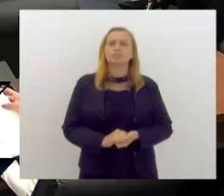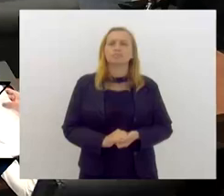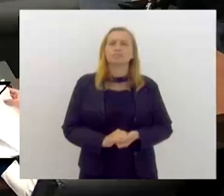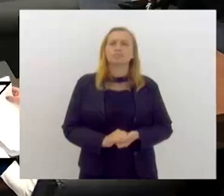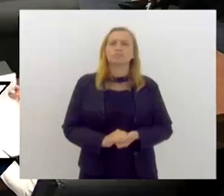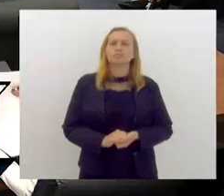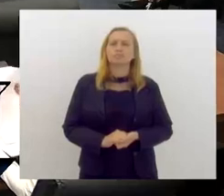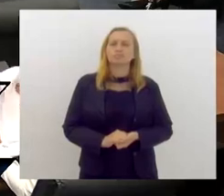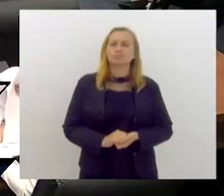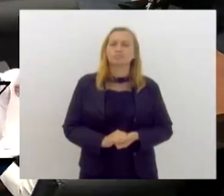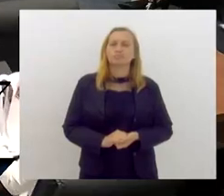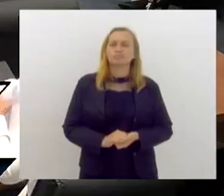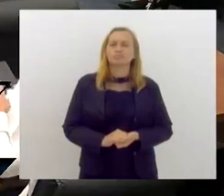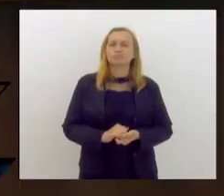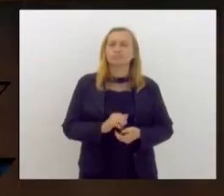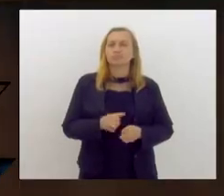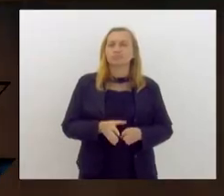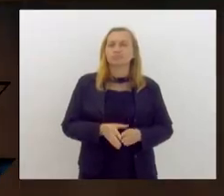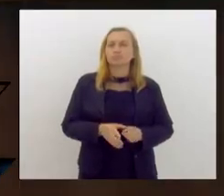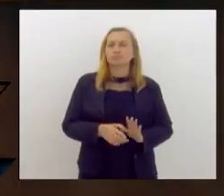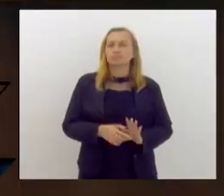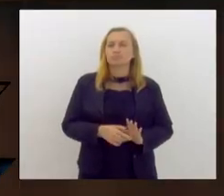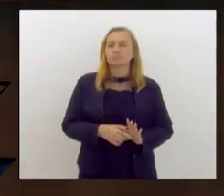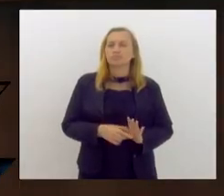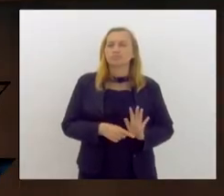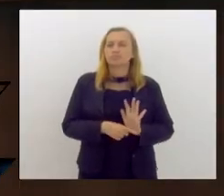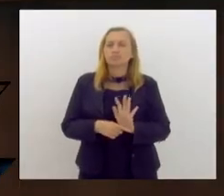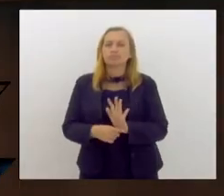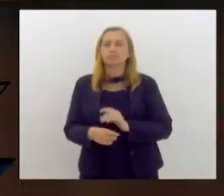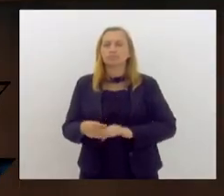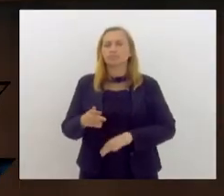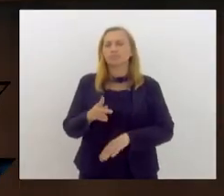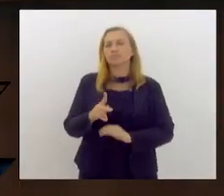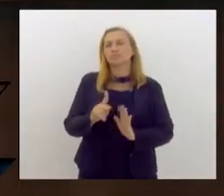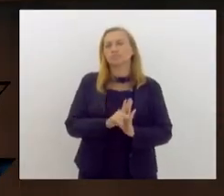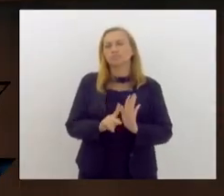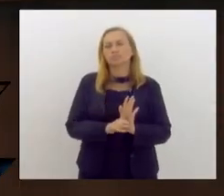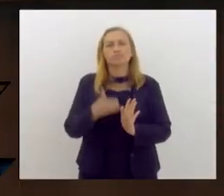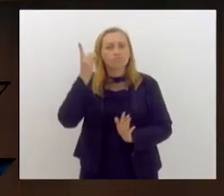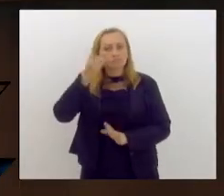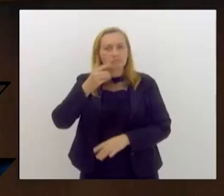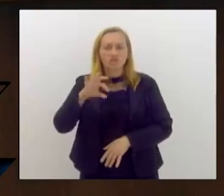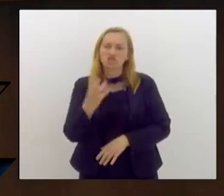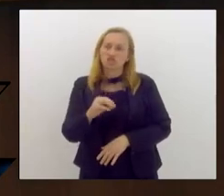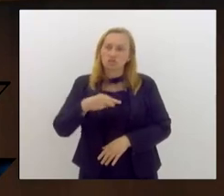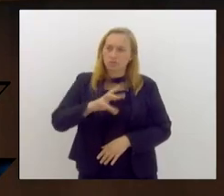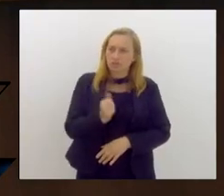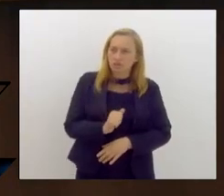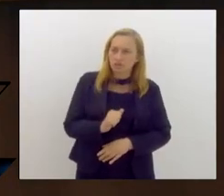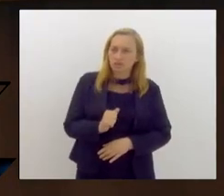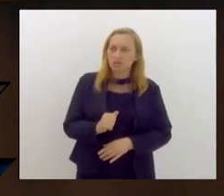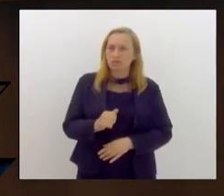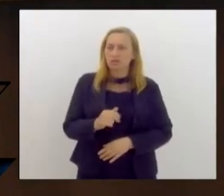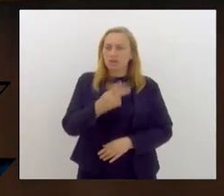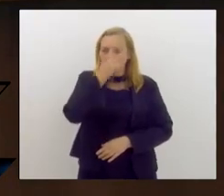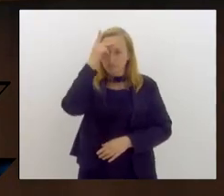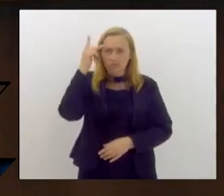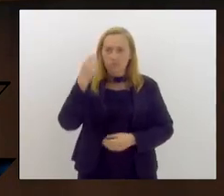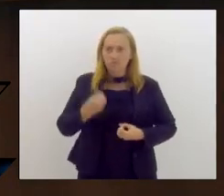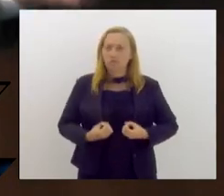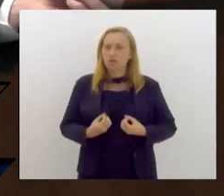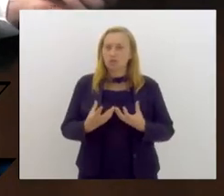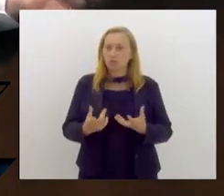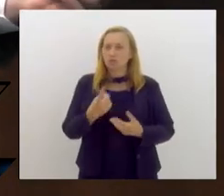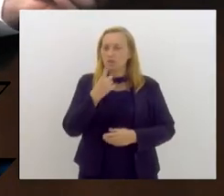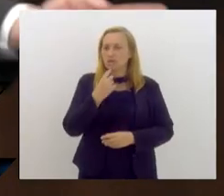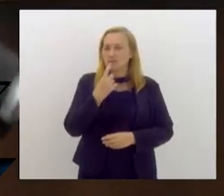auxiliando aí o projeto do deputado Chico Machado, ele diz que o paciente que faz a doação de sangue, ele tem